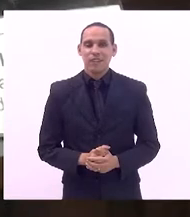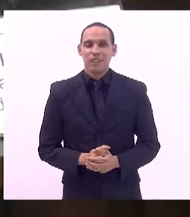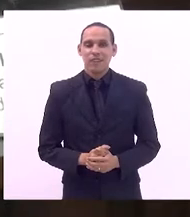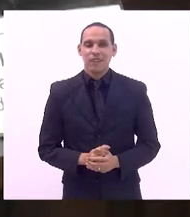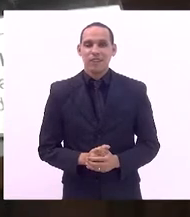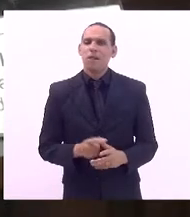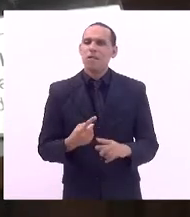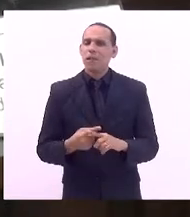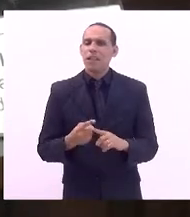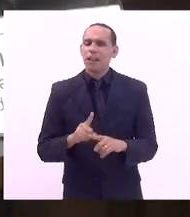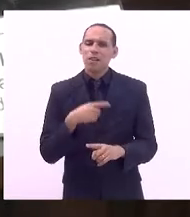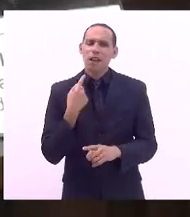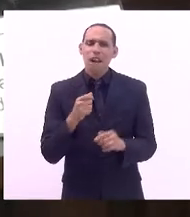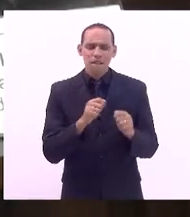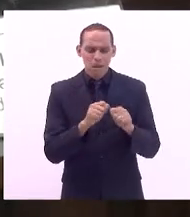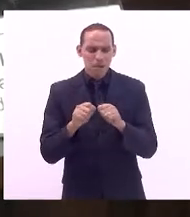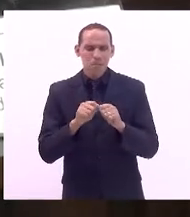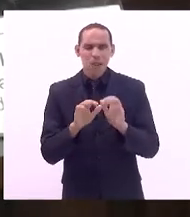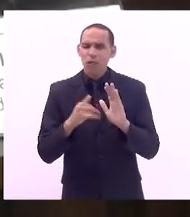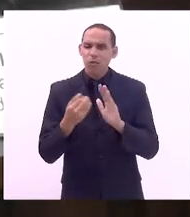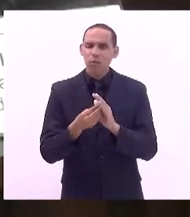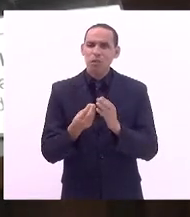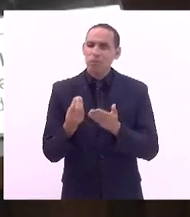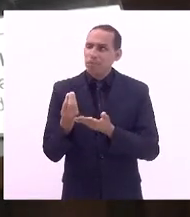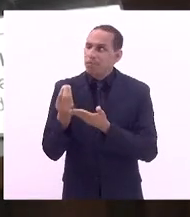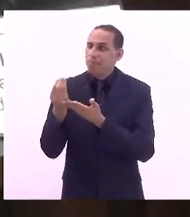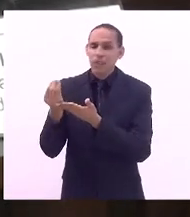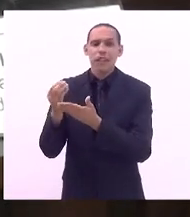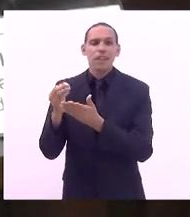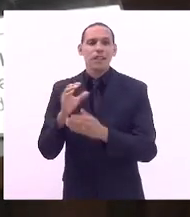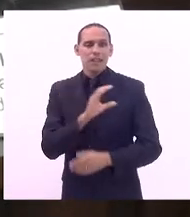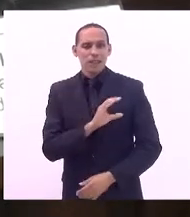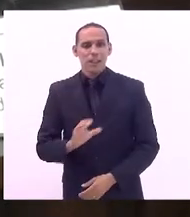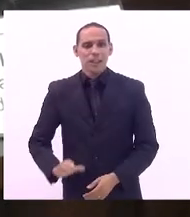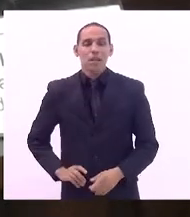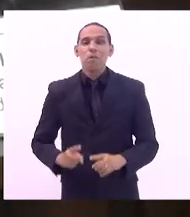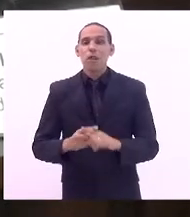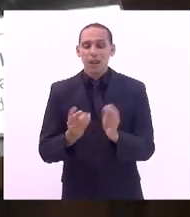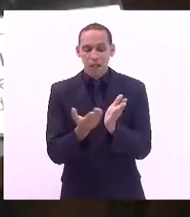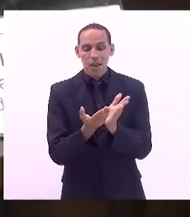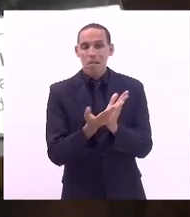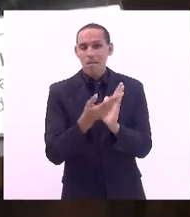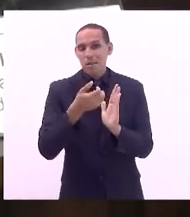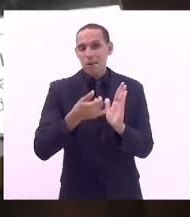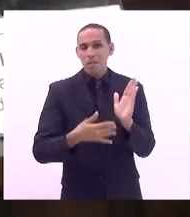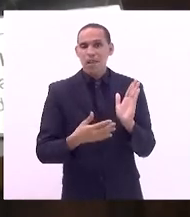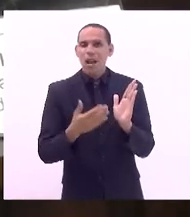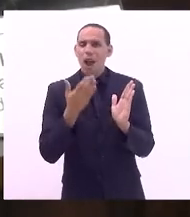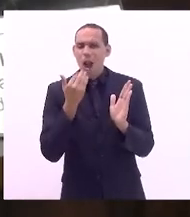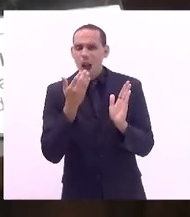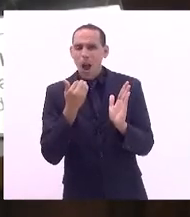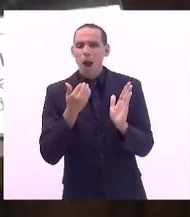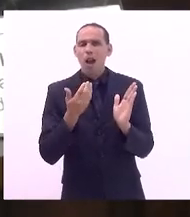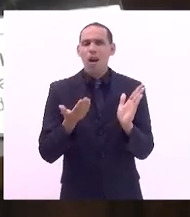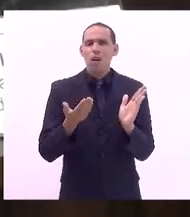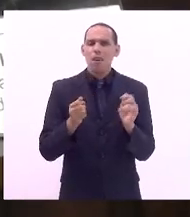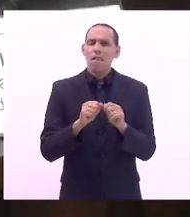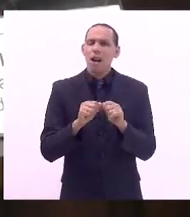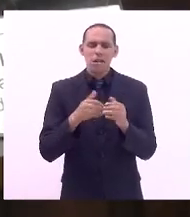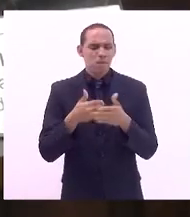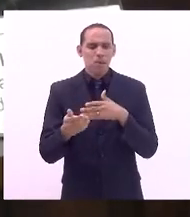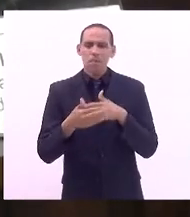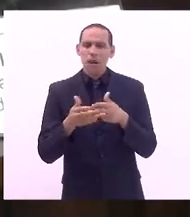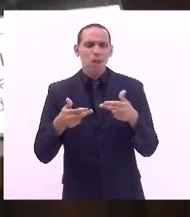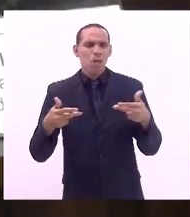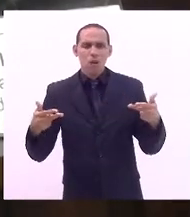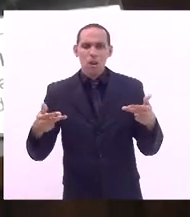tudo que nós fazemos é para ele porque a palavra de Deus fala que quer comais quer passar de